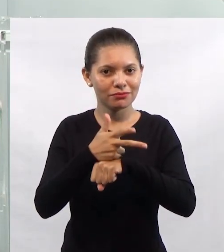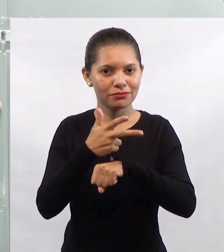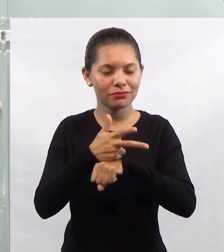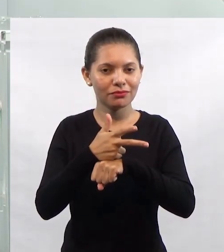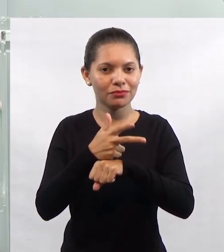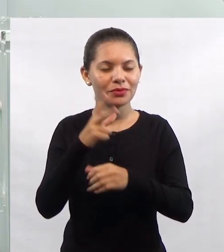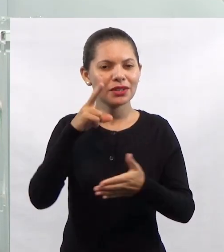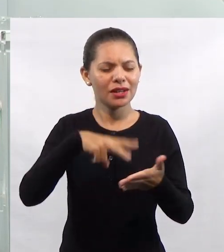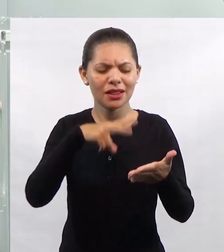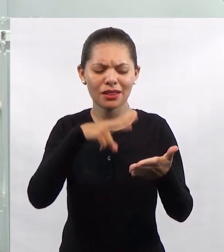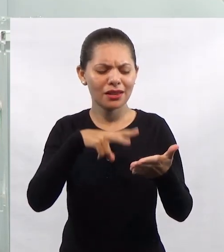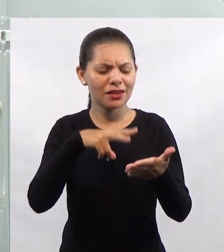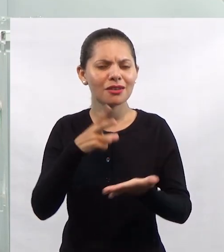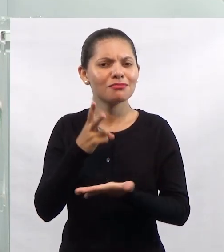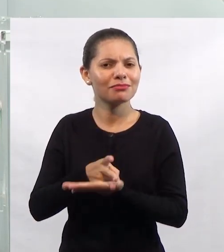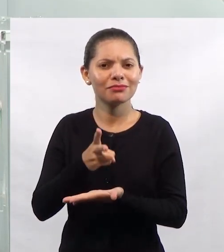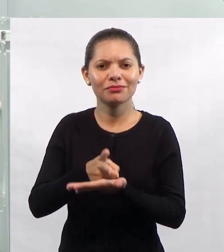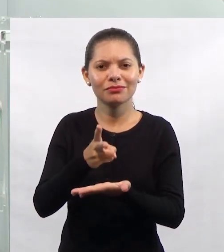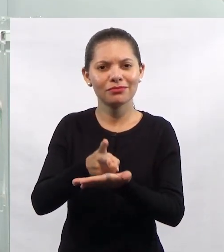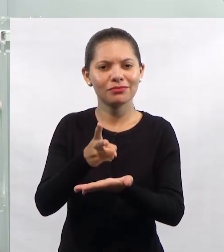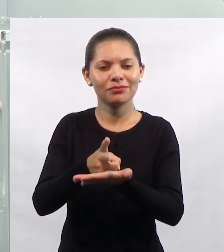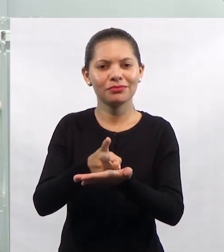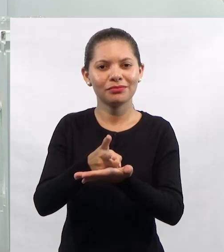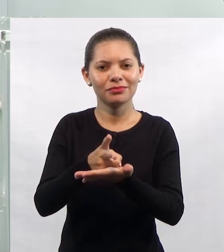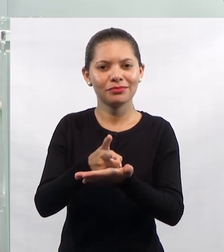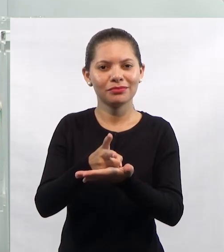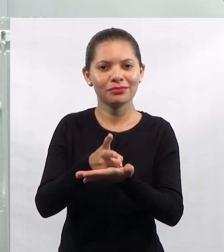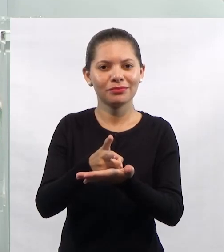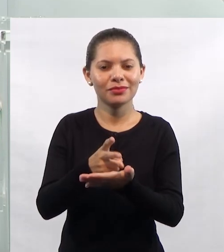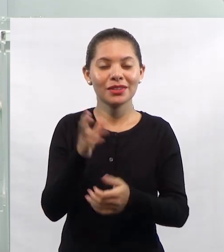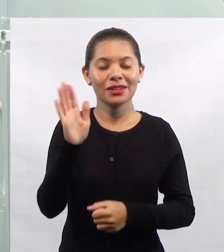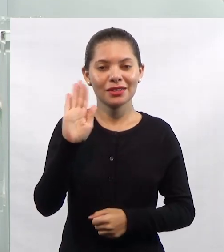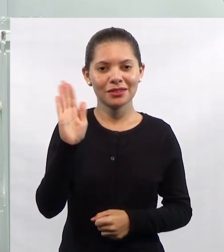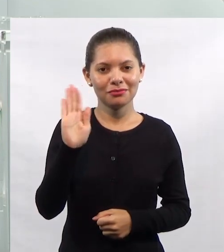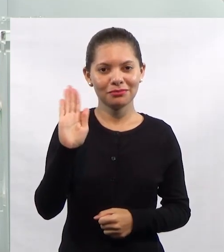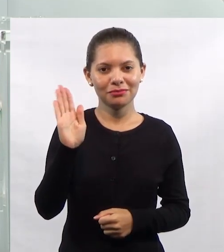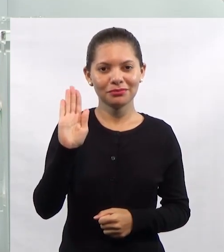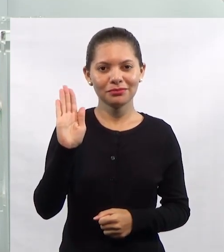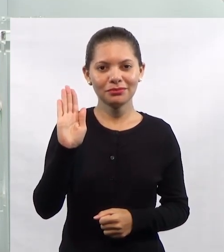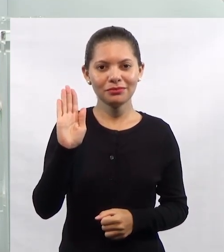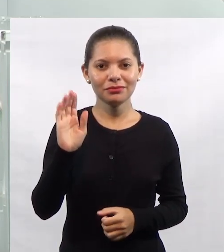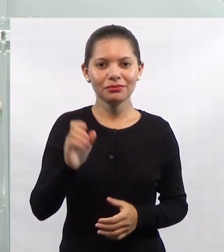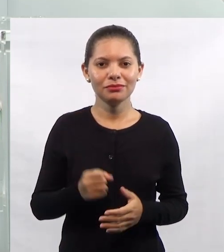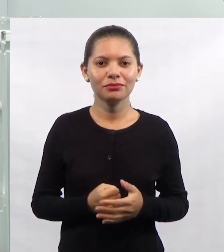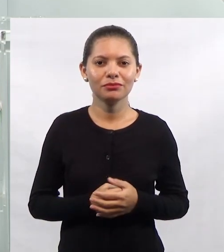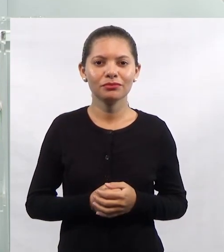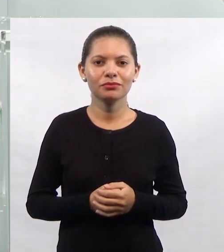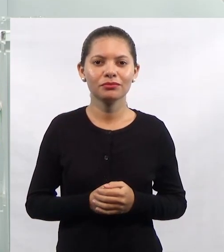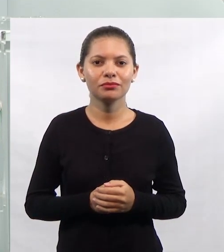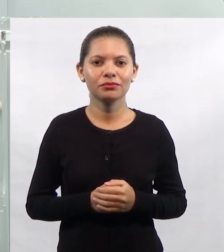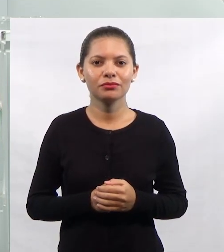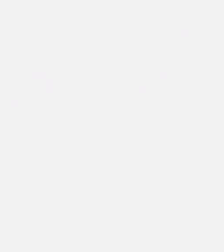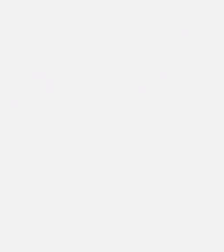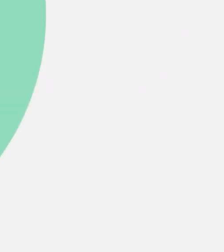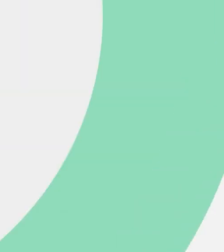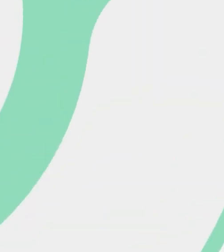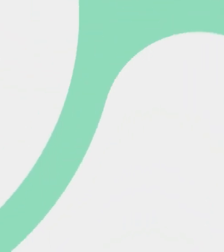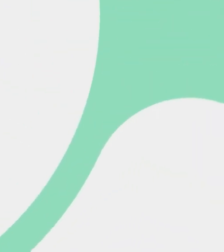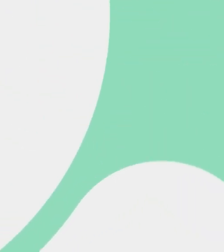assista os nossos episódios e leia sempre. Essa é a fonte do saber. Até mais, bonanças!